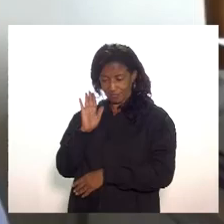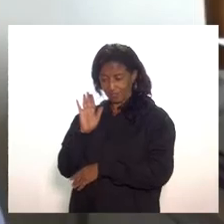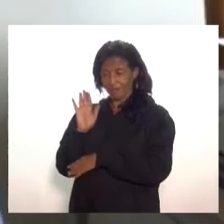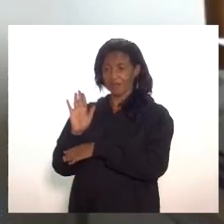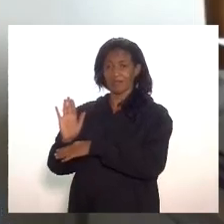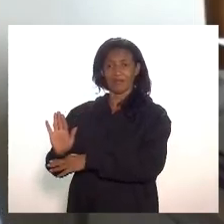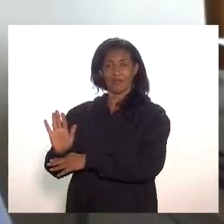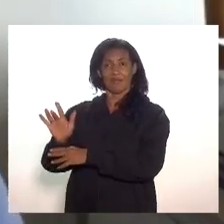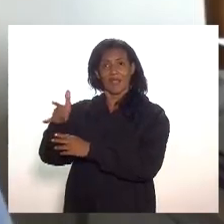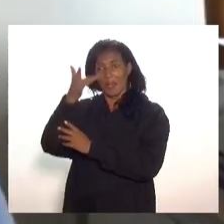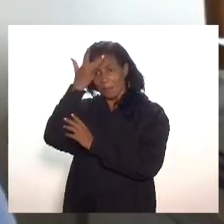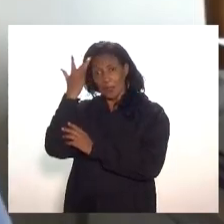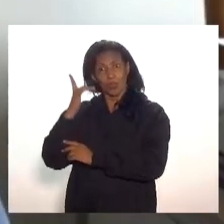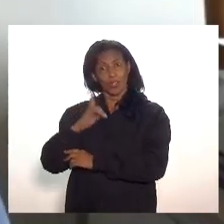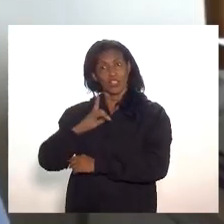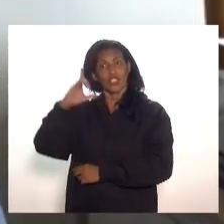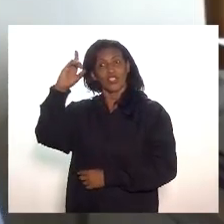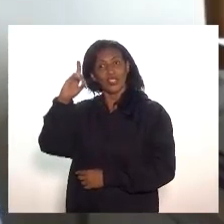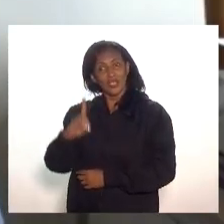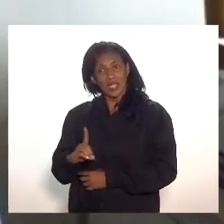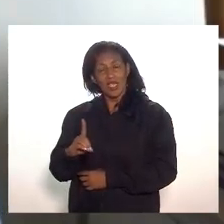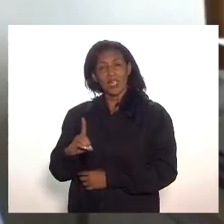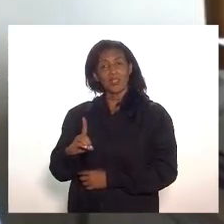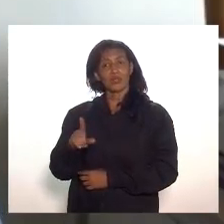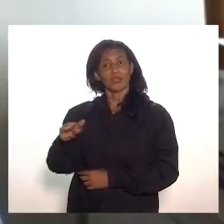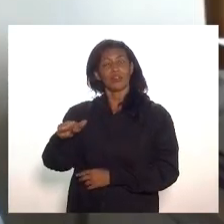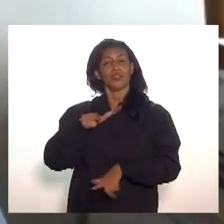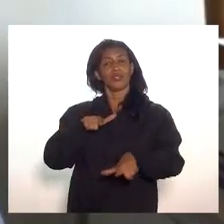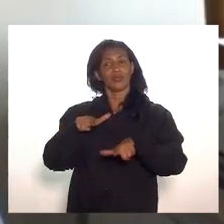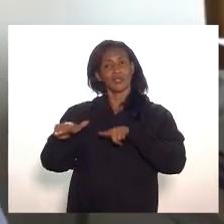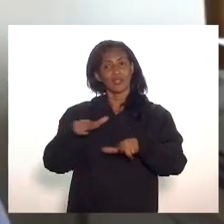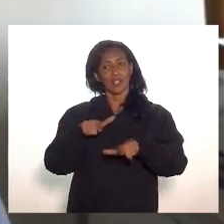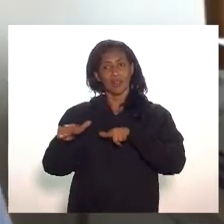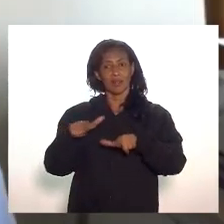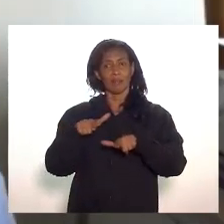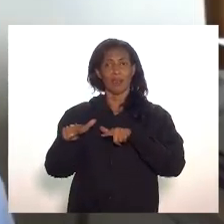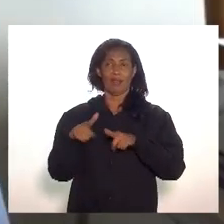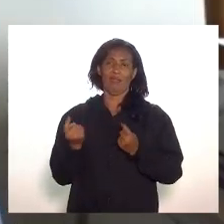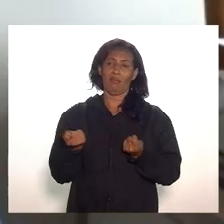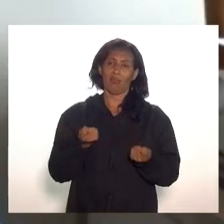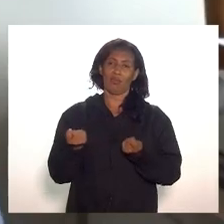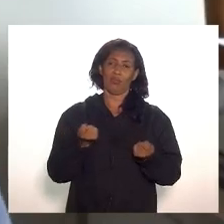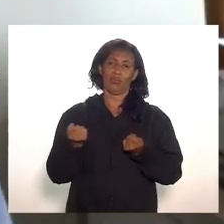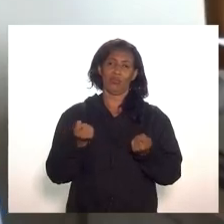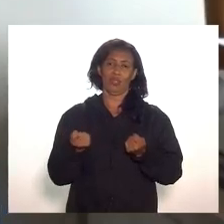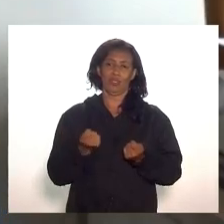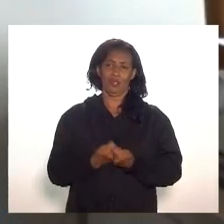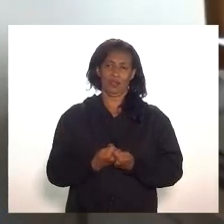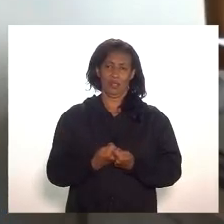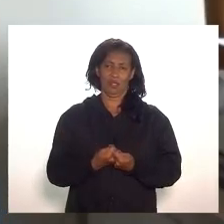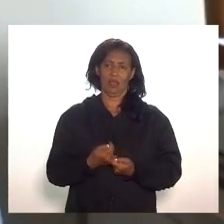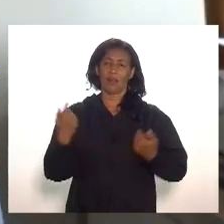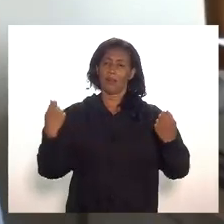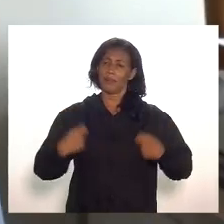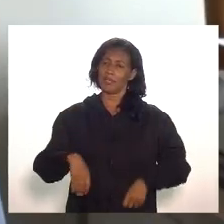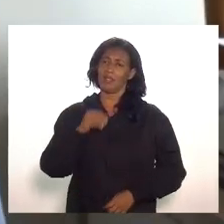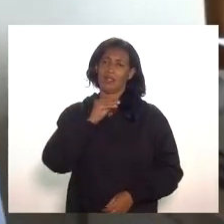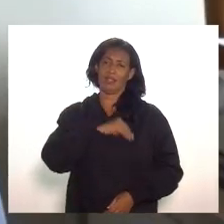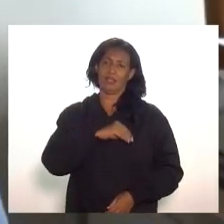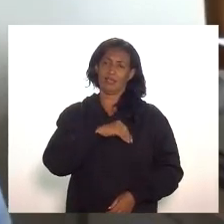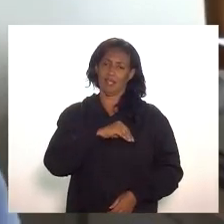que precisa ter o direito de exercer a sua atividade econômica. E os conceitos que eu falei